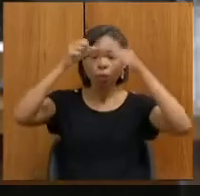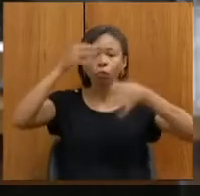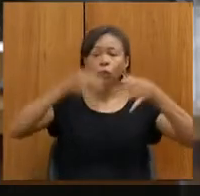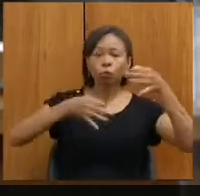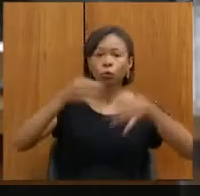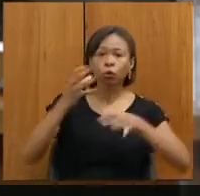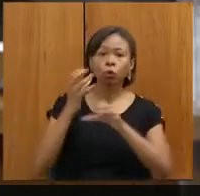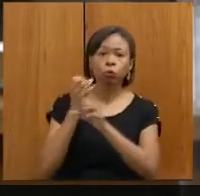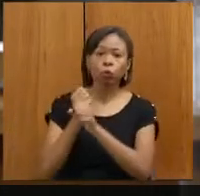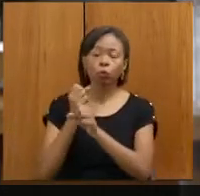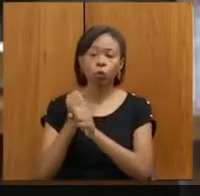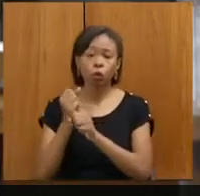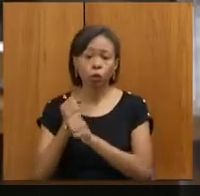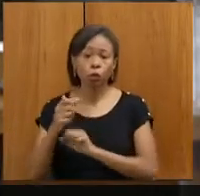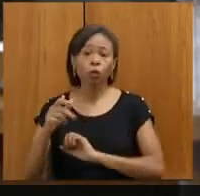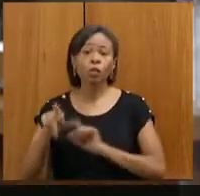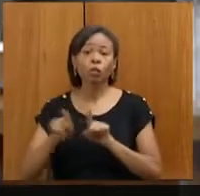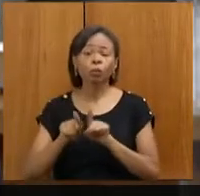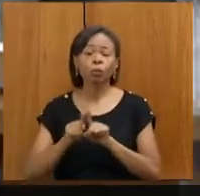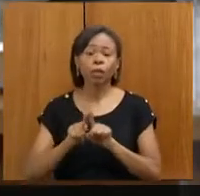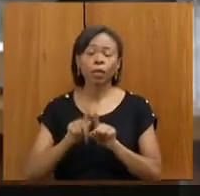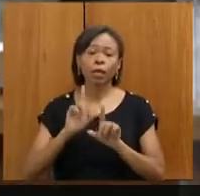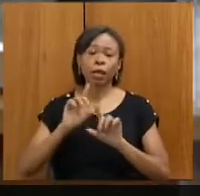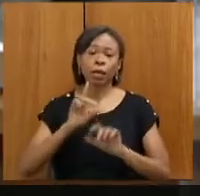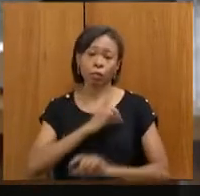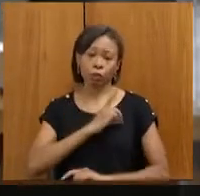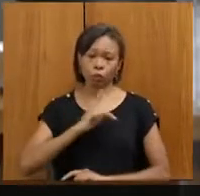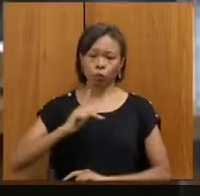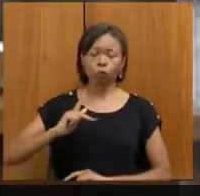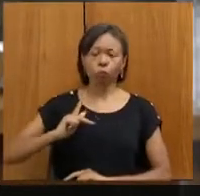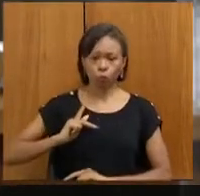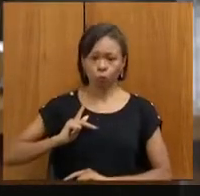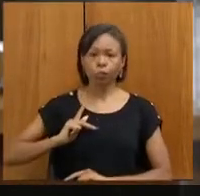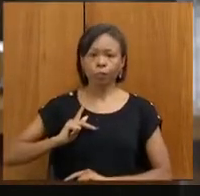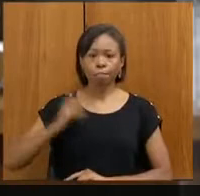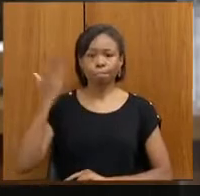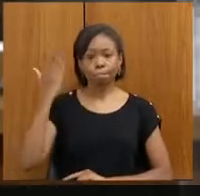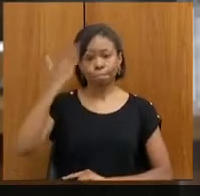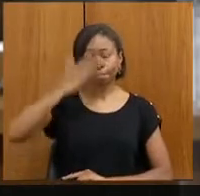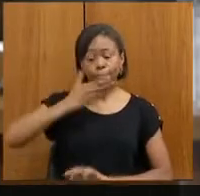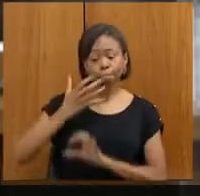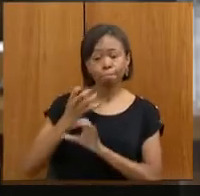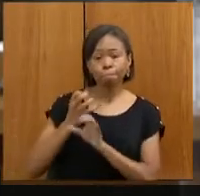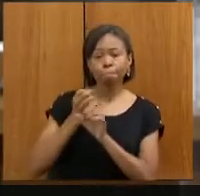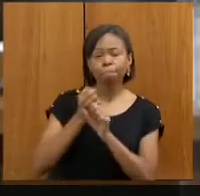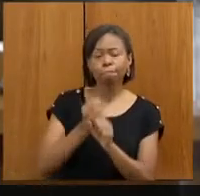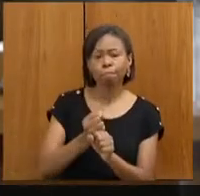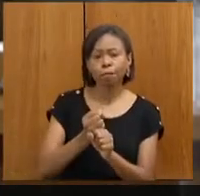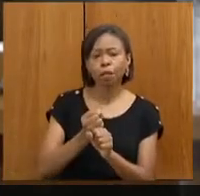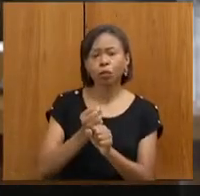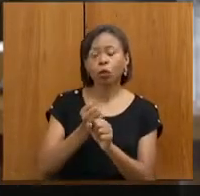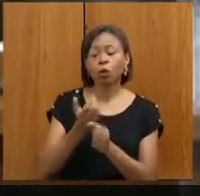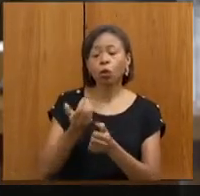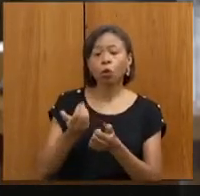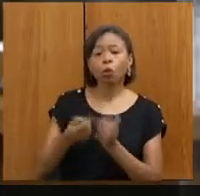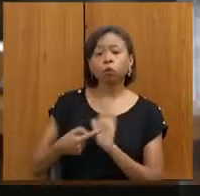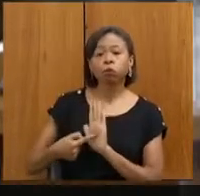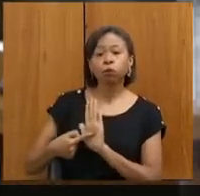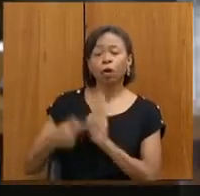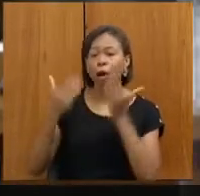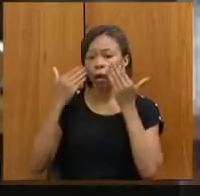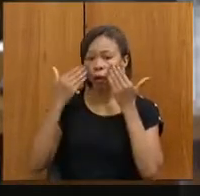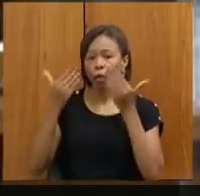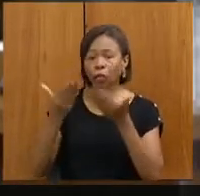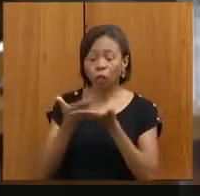Estado e Defensoria Pública foram repassados ou apuração desses resultados foi repassada aos